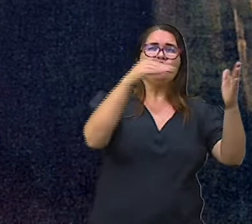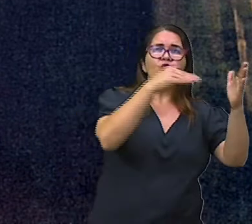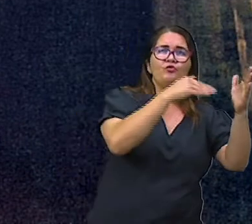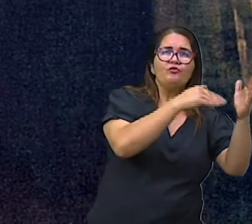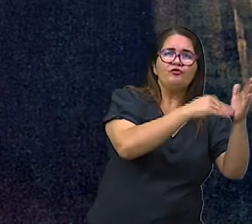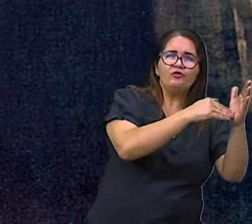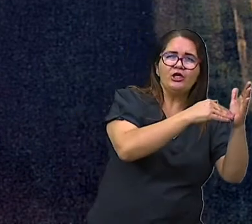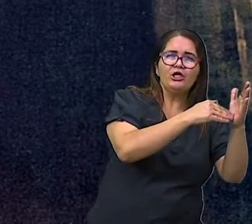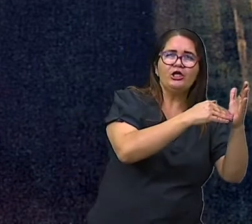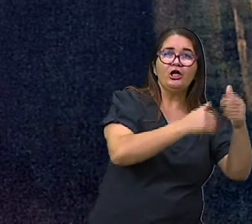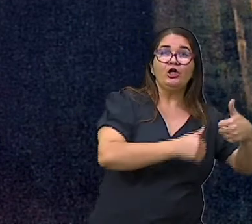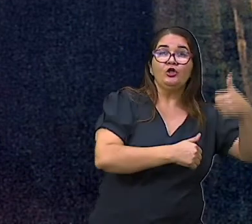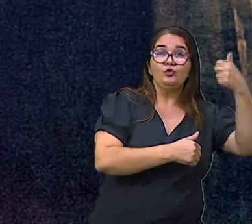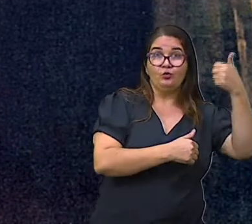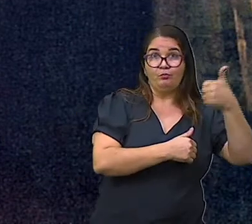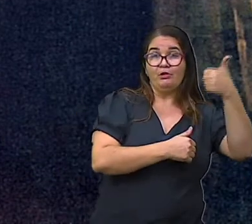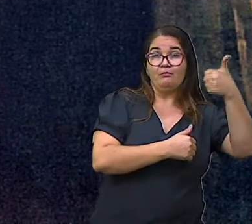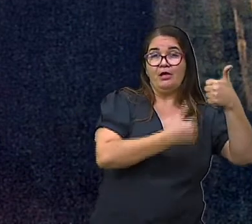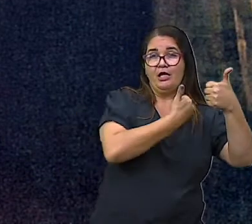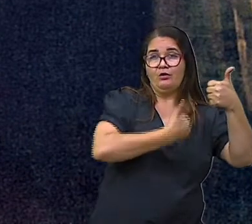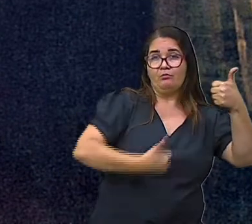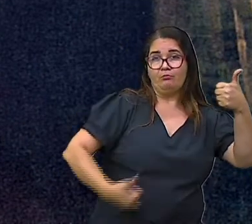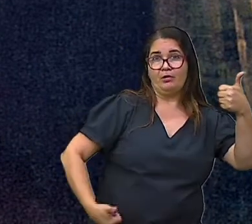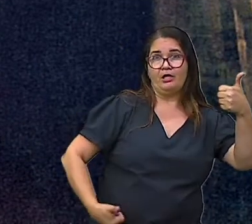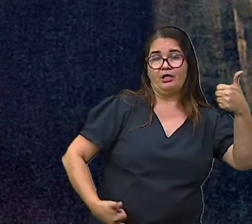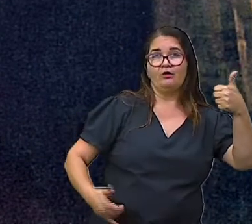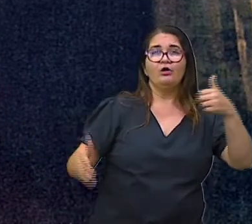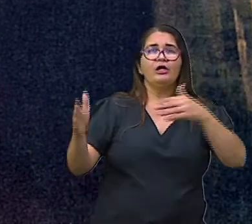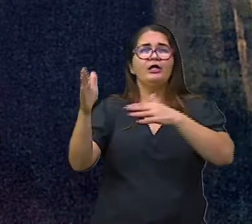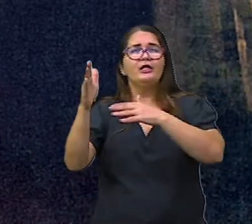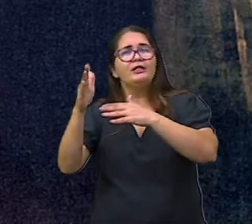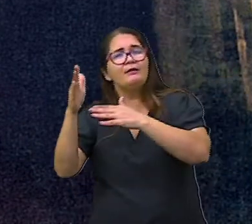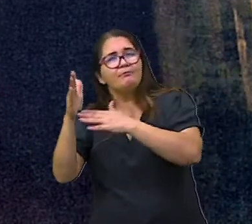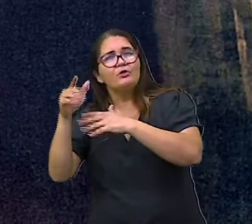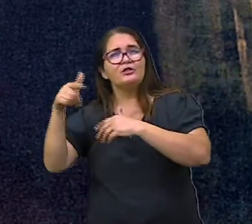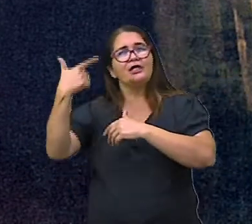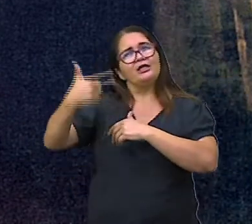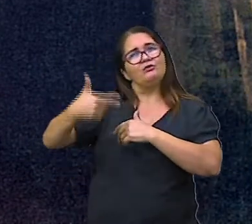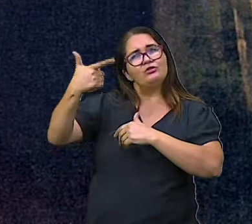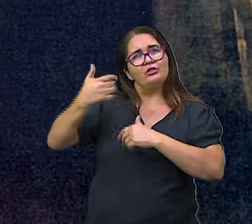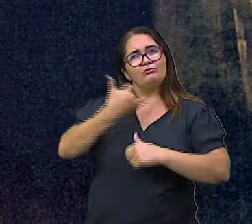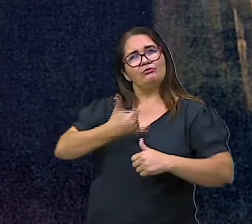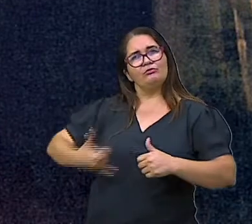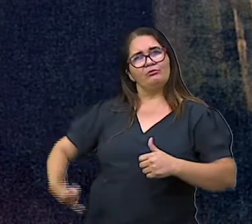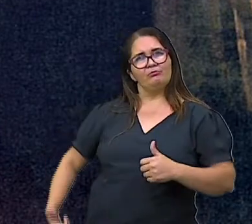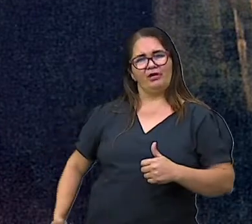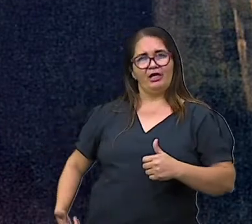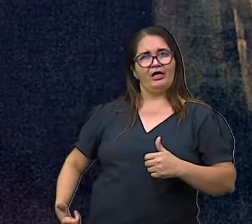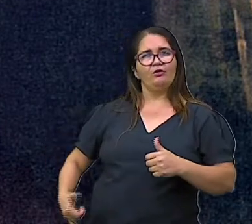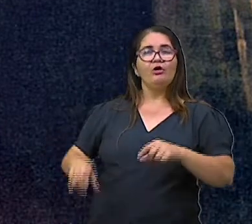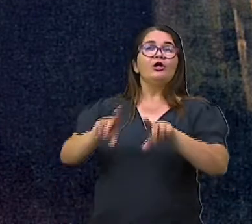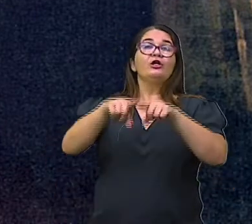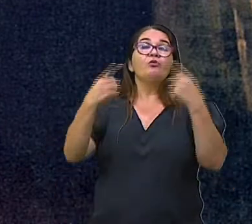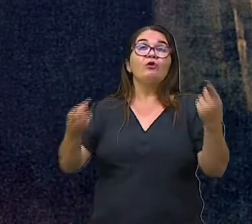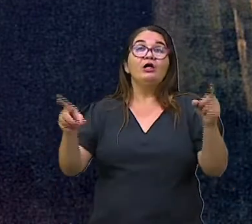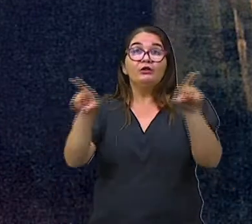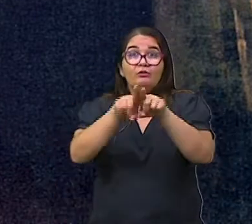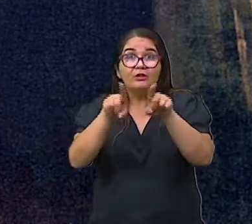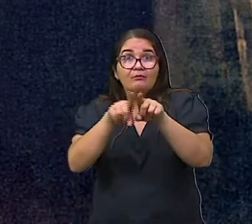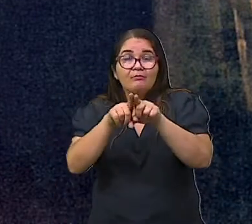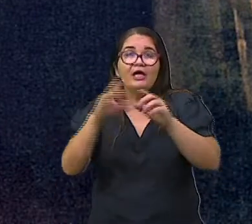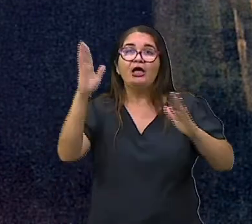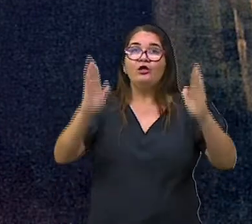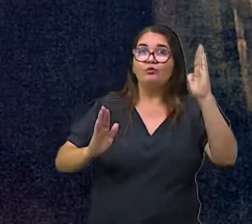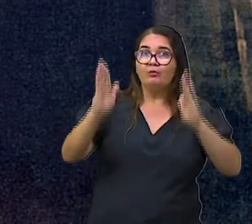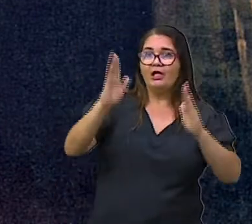passaram para o Segundo Império e que deram início à República dos Estados Unidos do Brasil em